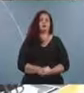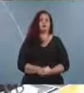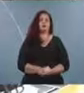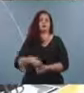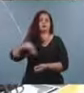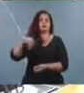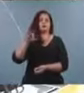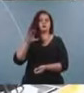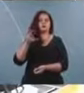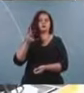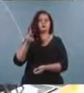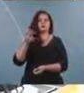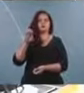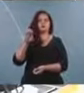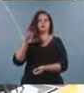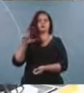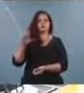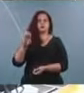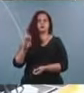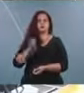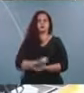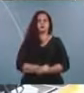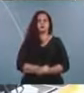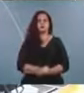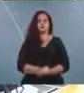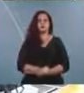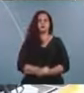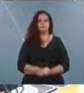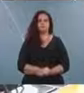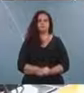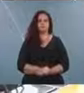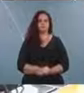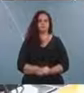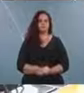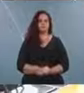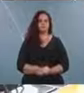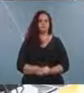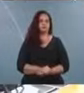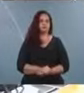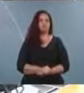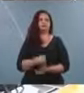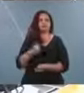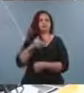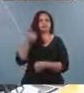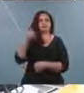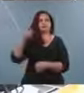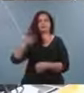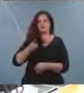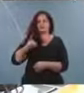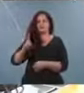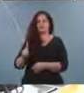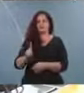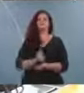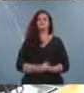ao Nordeste, juntamente com a senadora Damares Álvares. E também ao recente ato